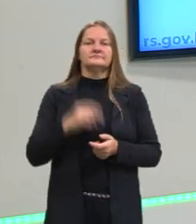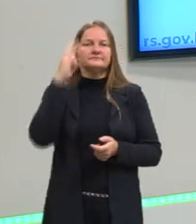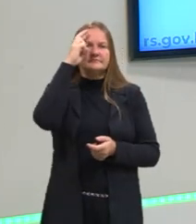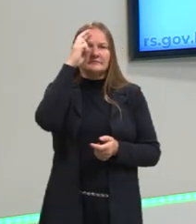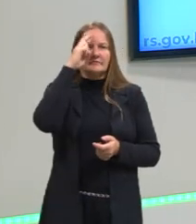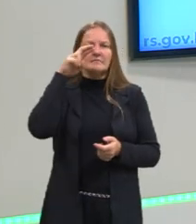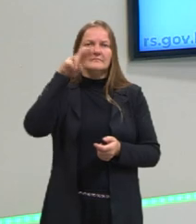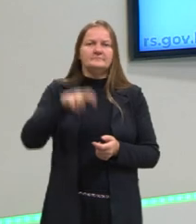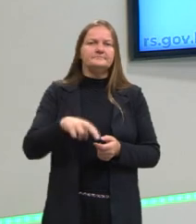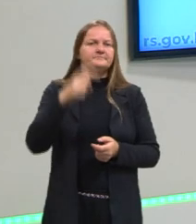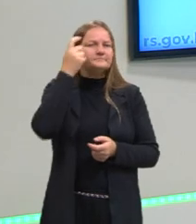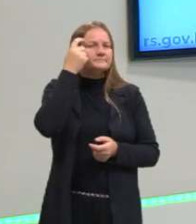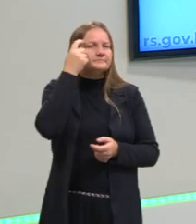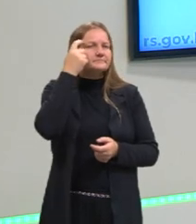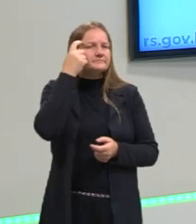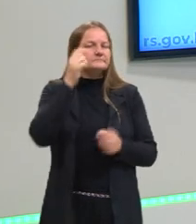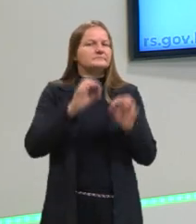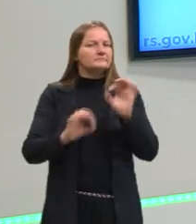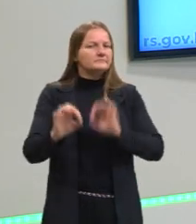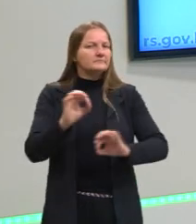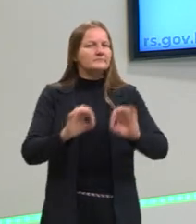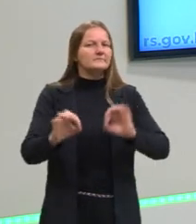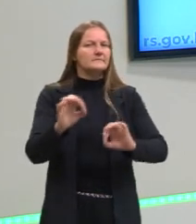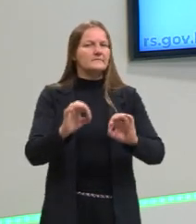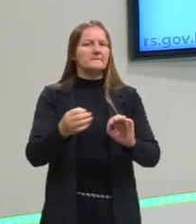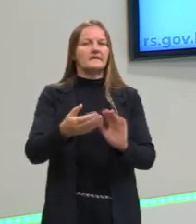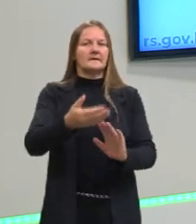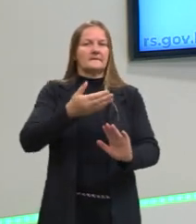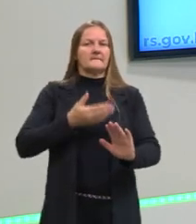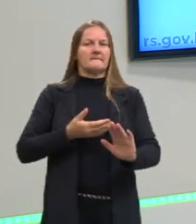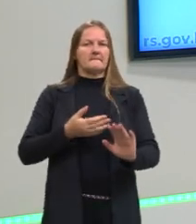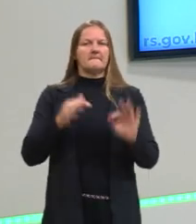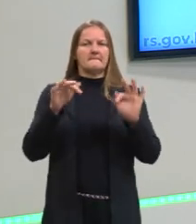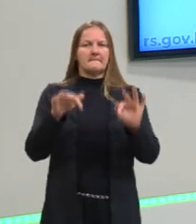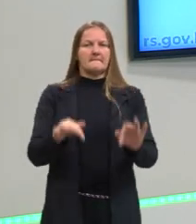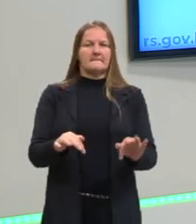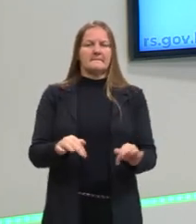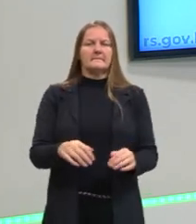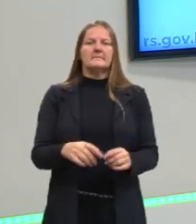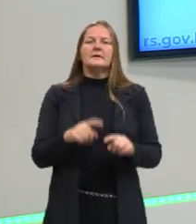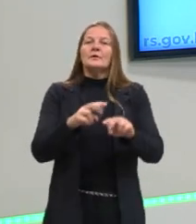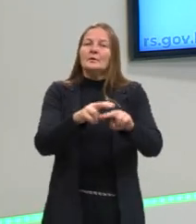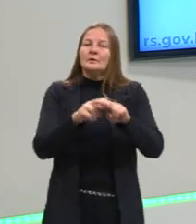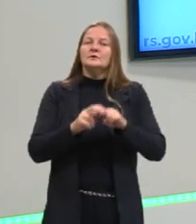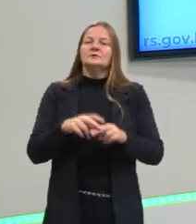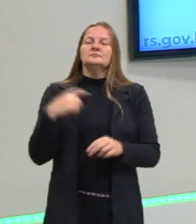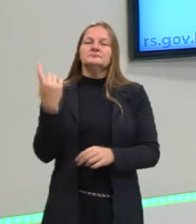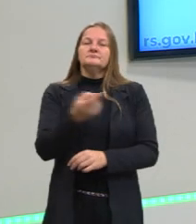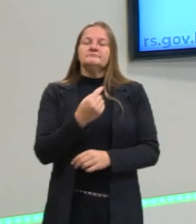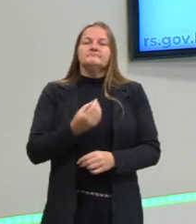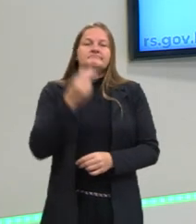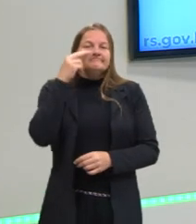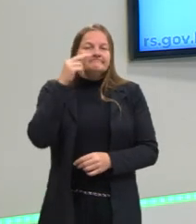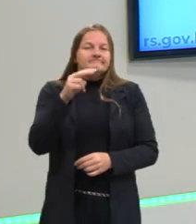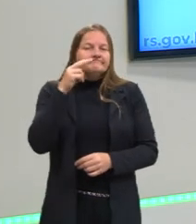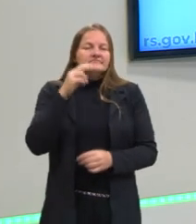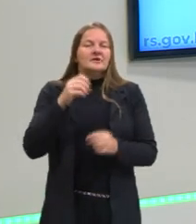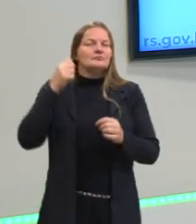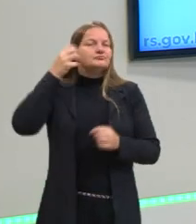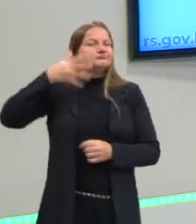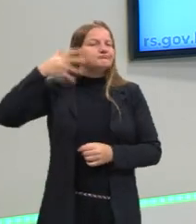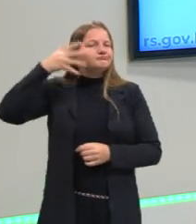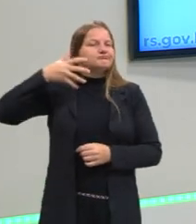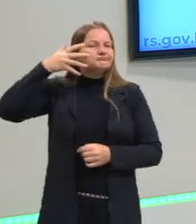ela é pensada ela é organizada para se chegar ao fim tô portanto com duas vimos né alguns